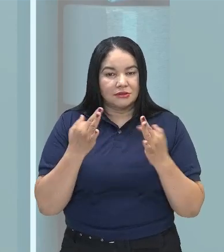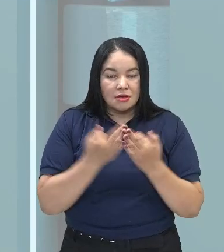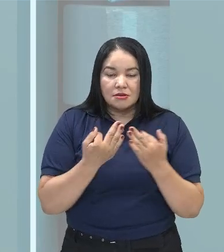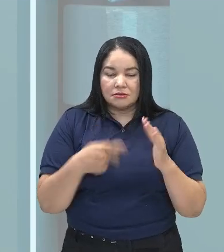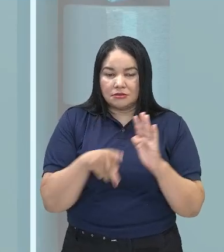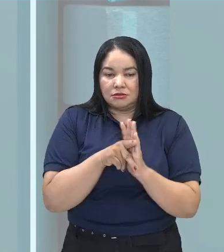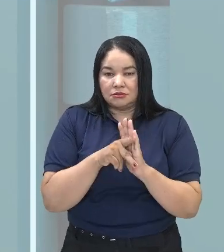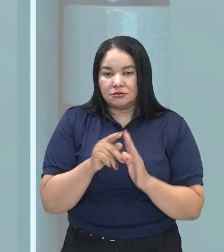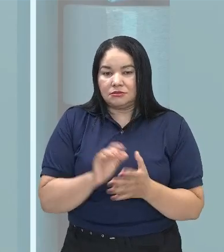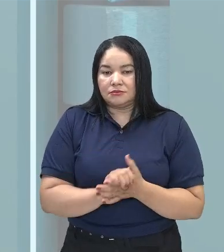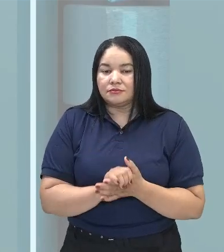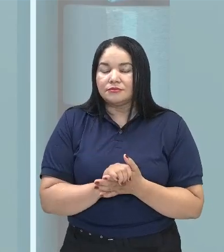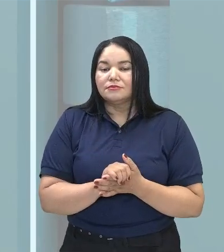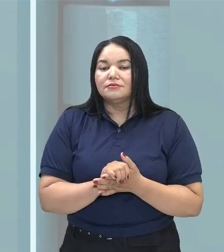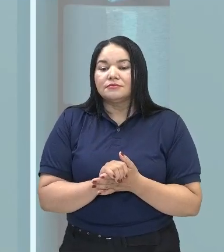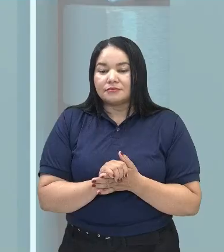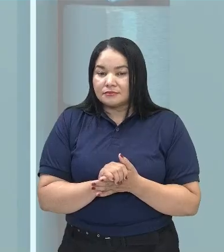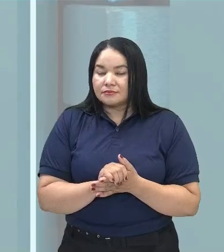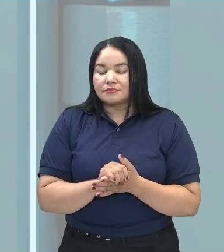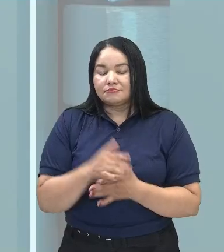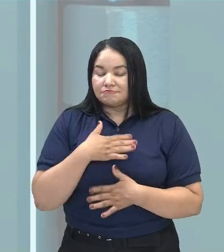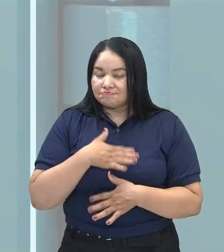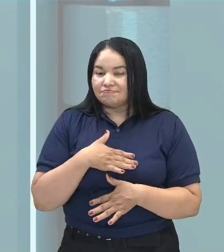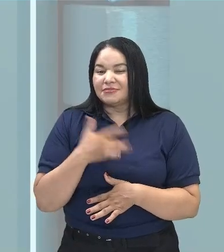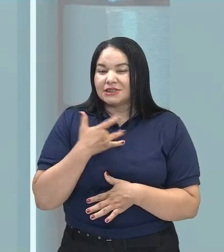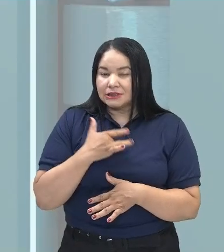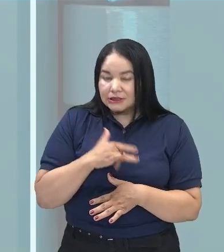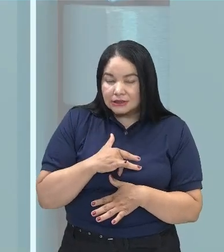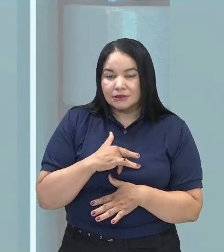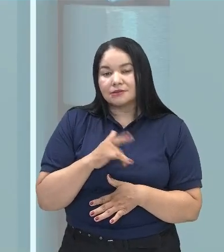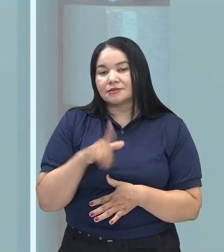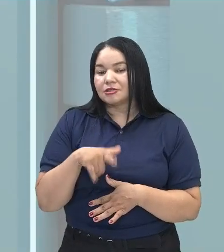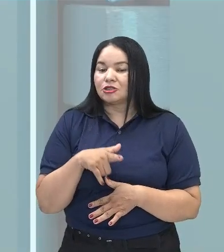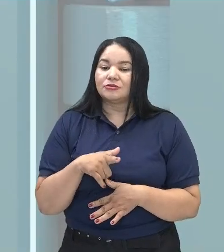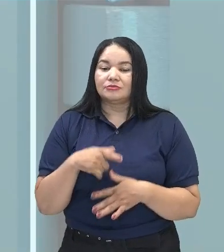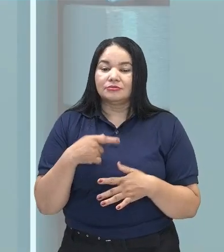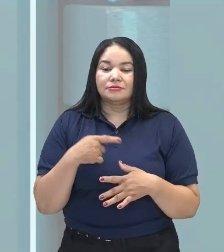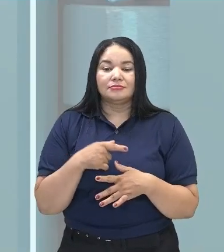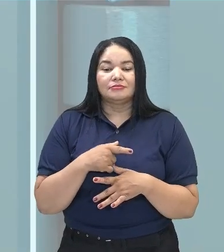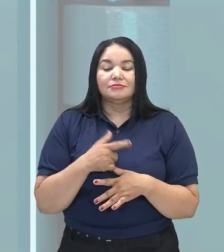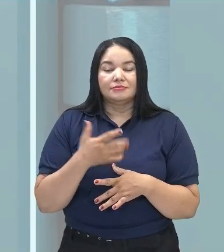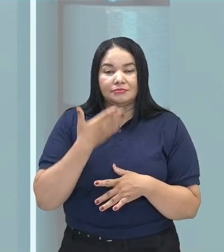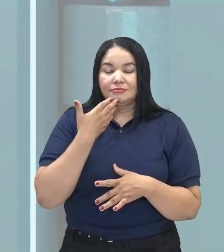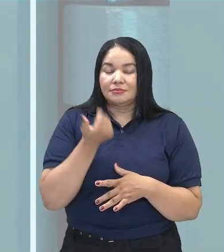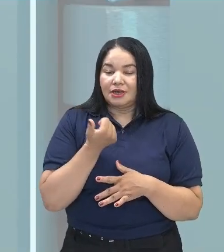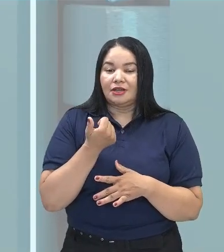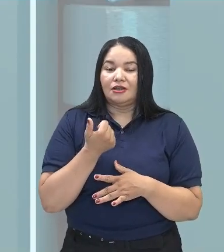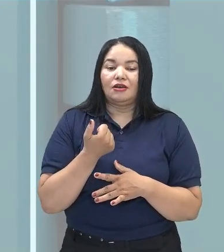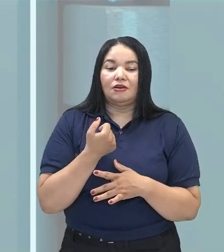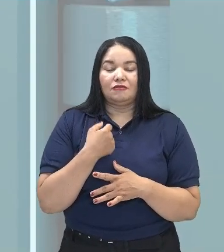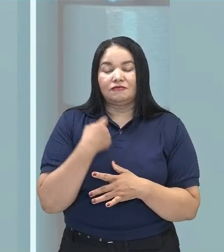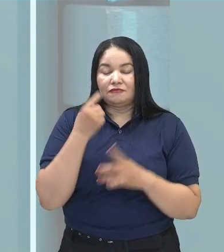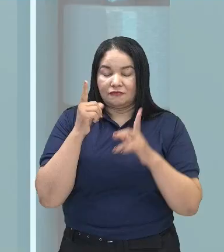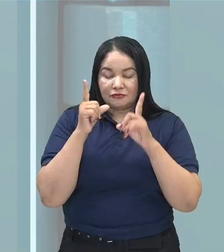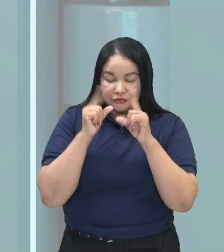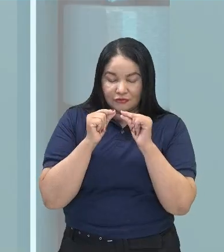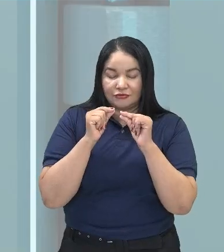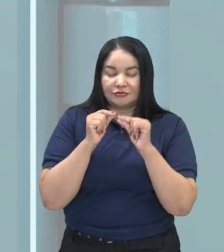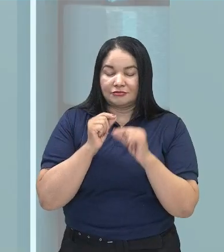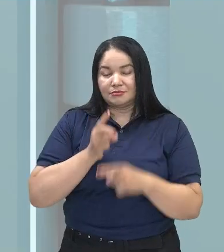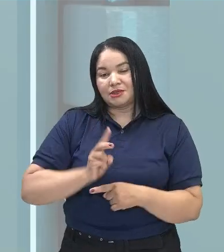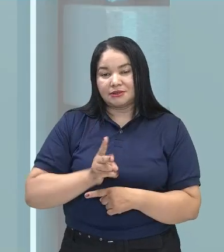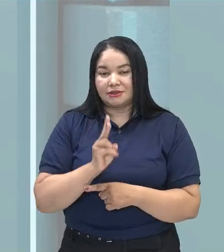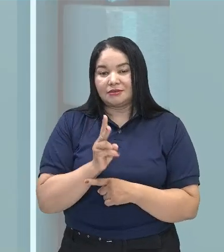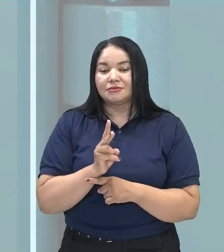está naquela situação de dor. Então, Luara fechou os olhos para sempre, também significa que